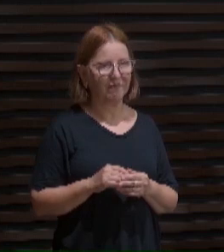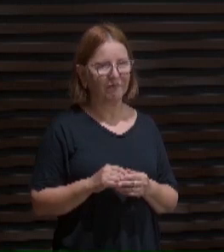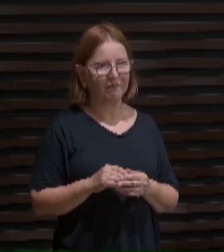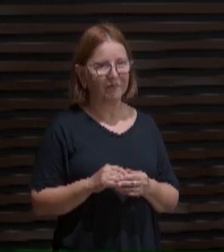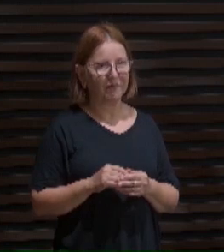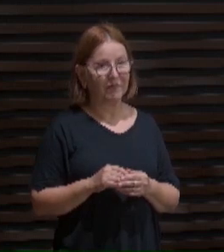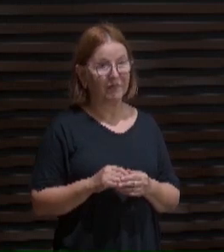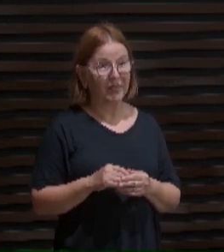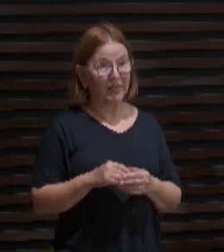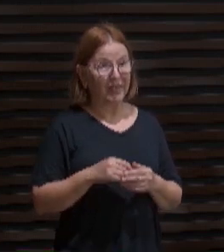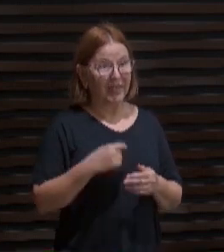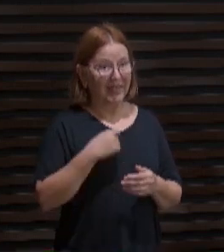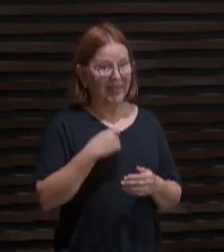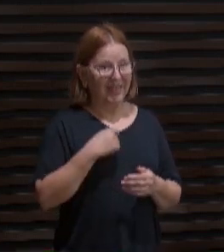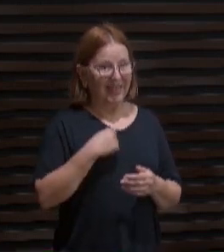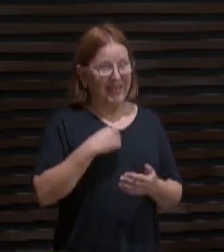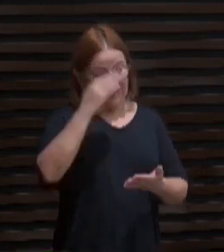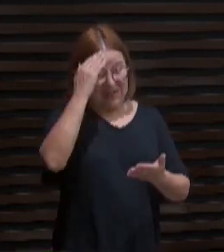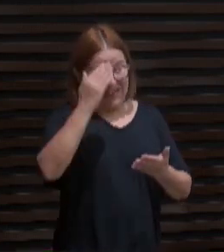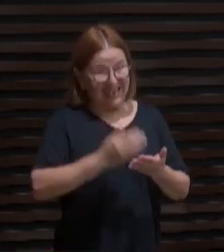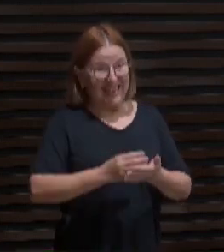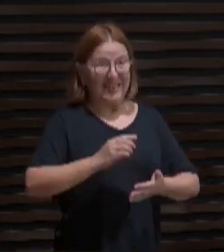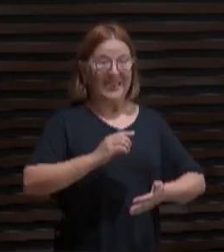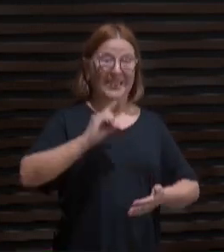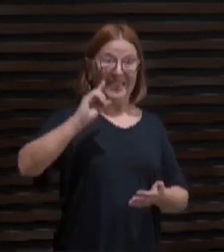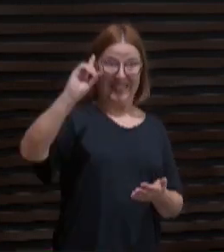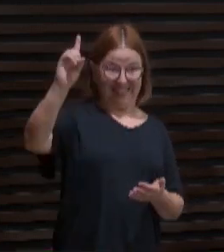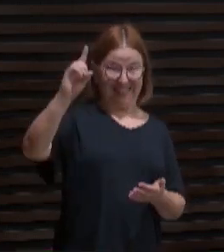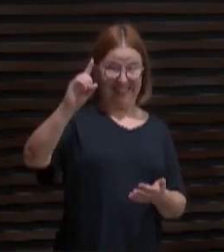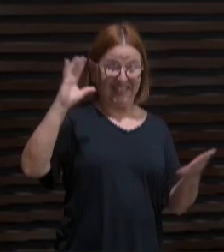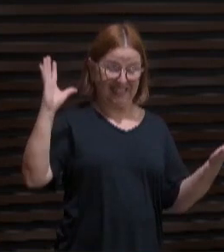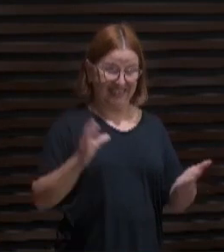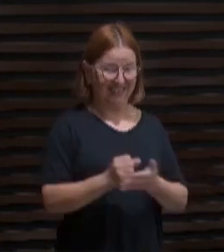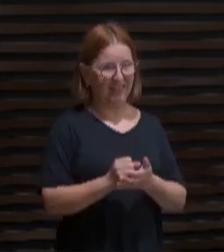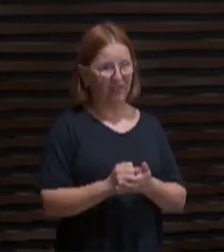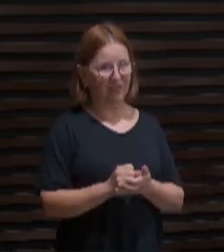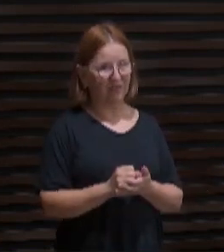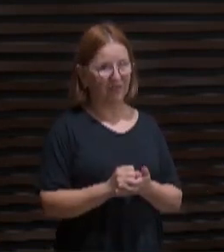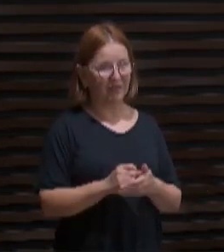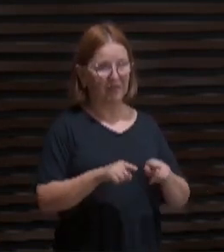empolga, porque eu creio num Deus da redenção. O Deus deste século tenta